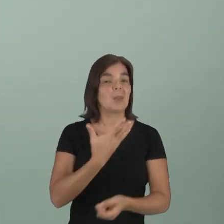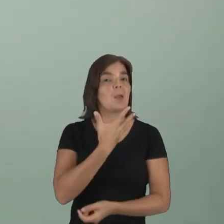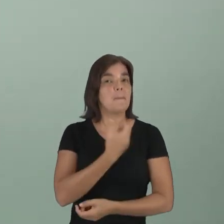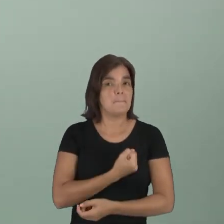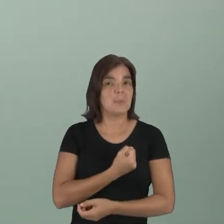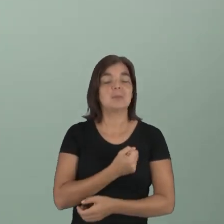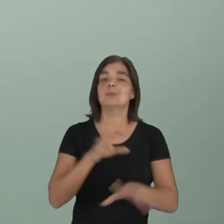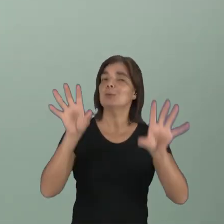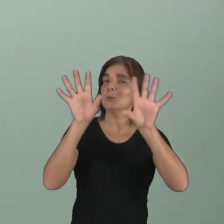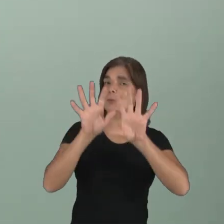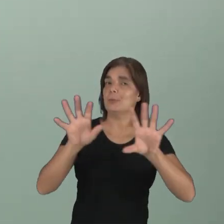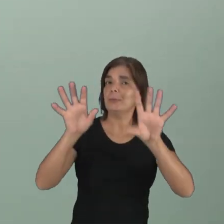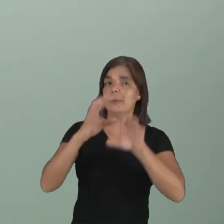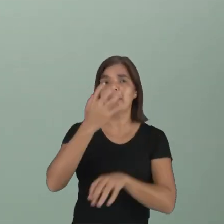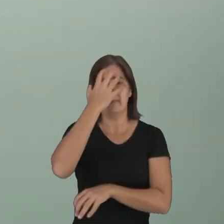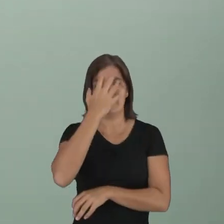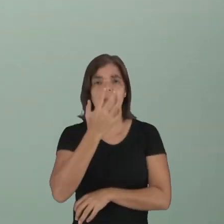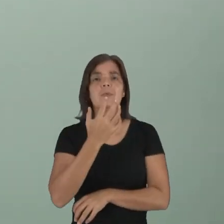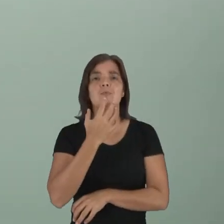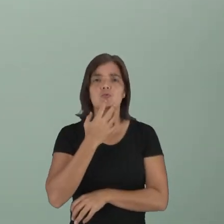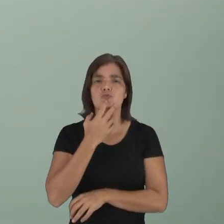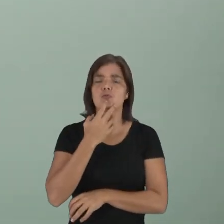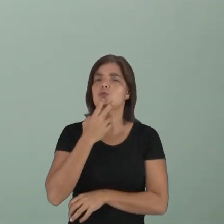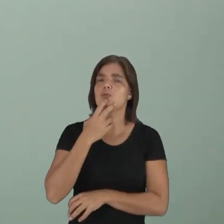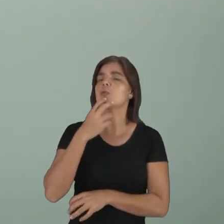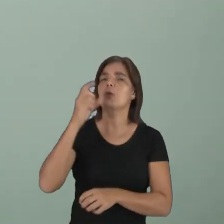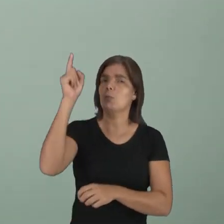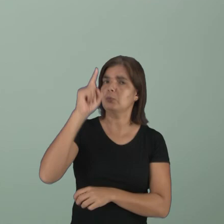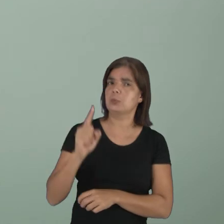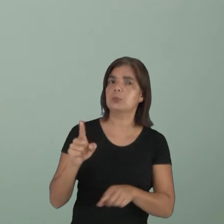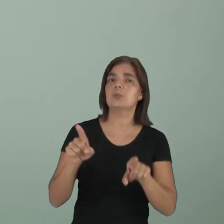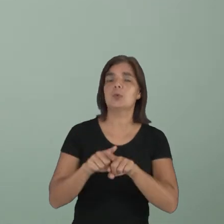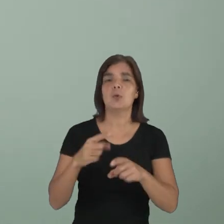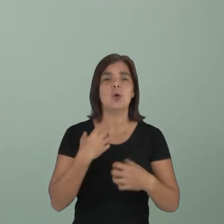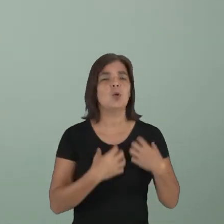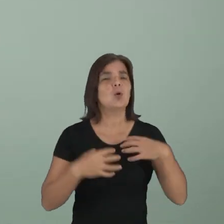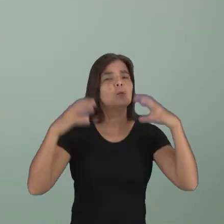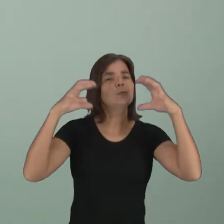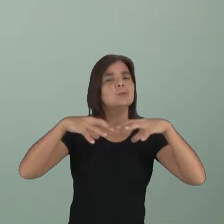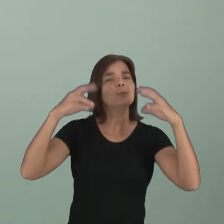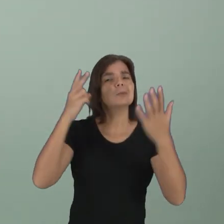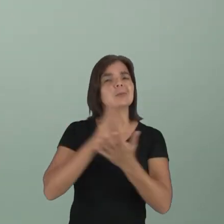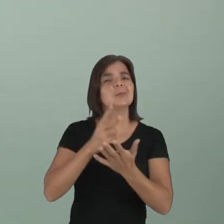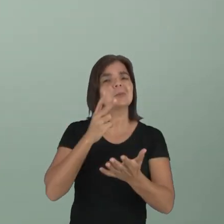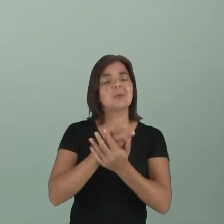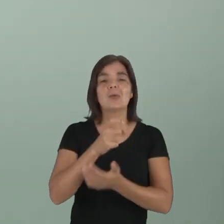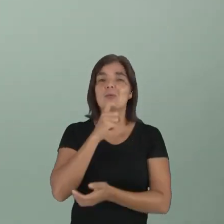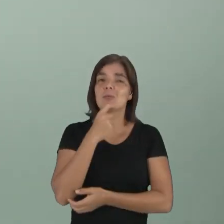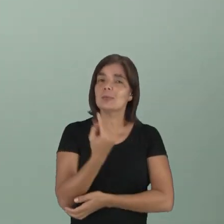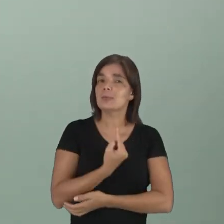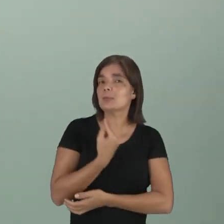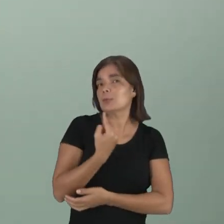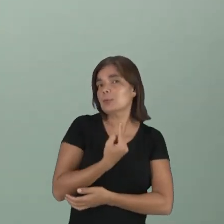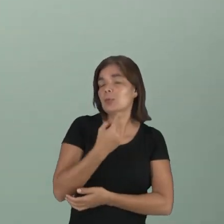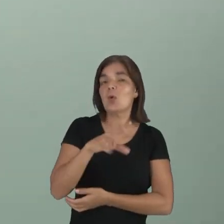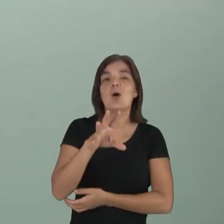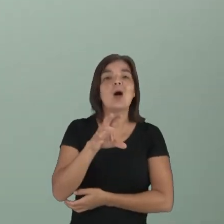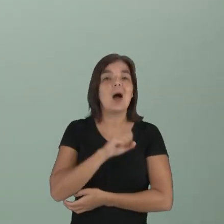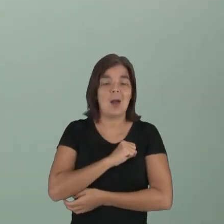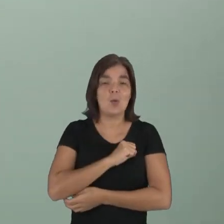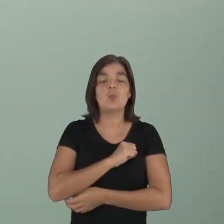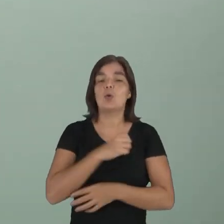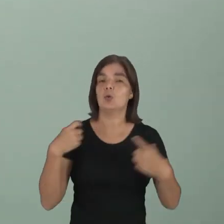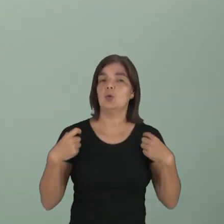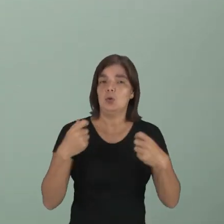é um tipo de nuvem, raiva é um estrondo, angústia, uma chuvinha constante, fria e desoladora,